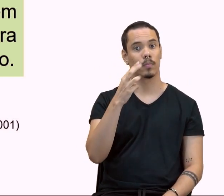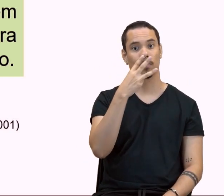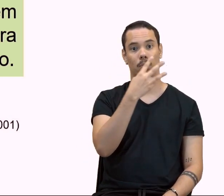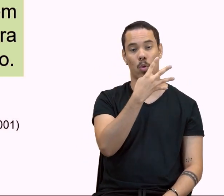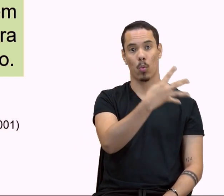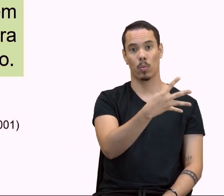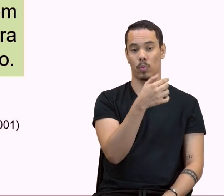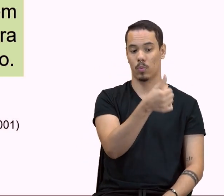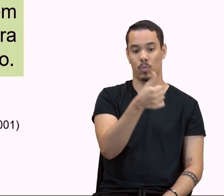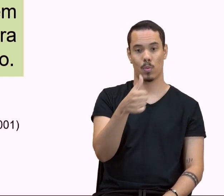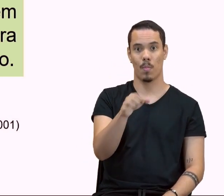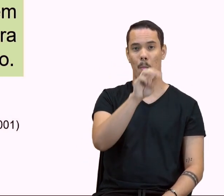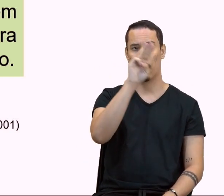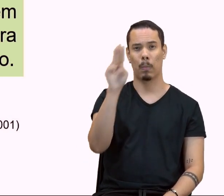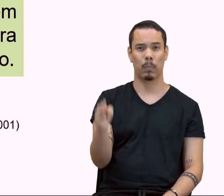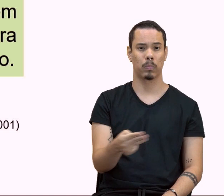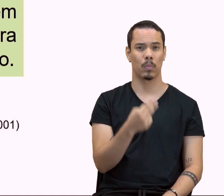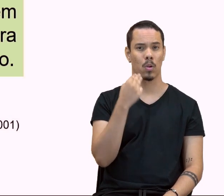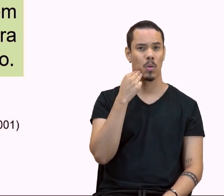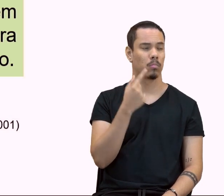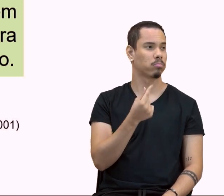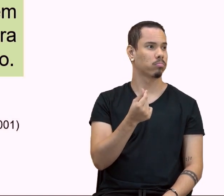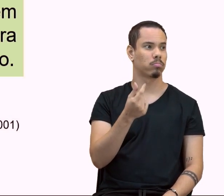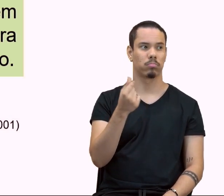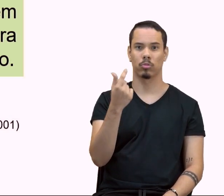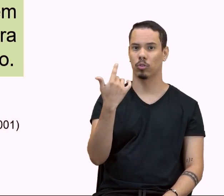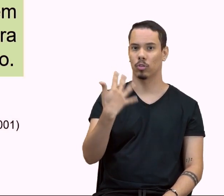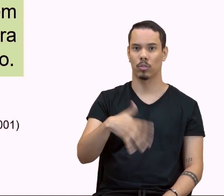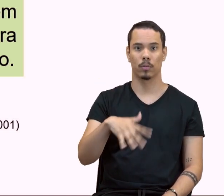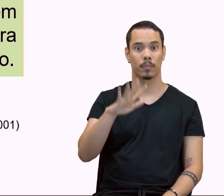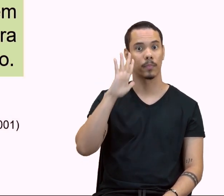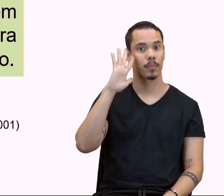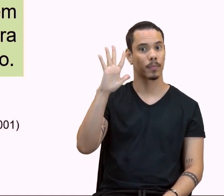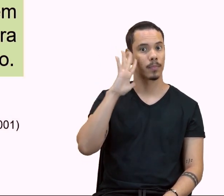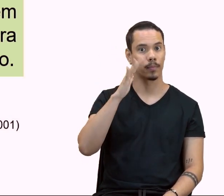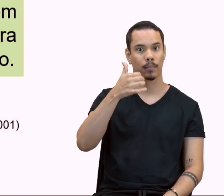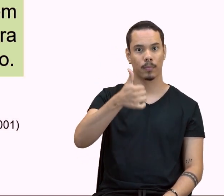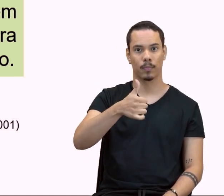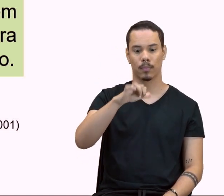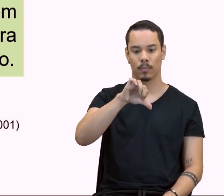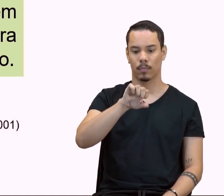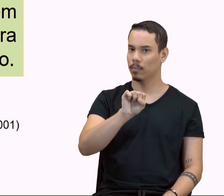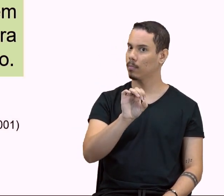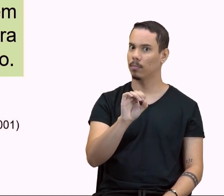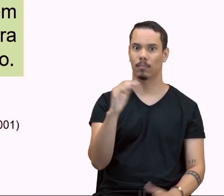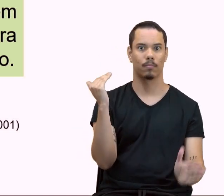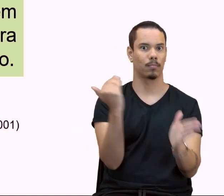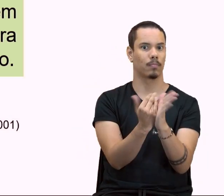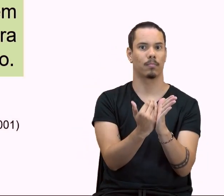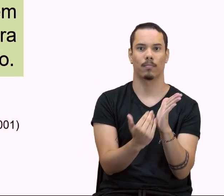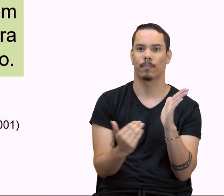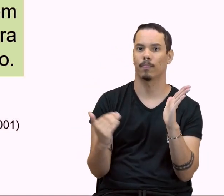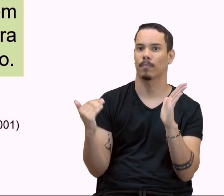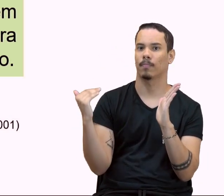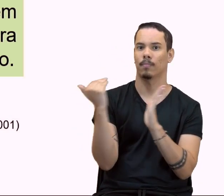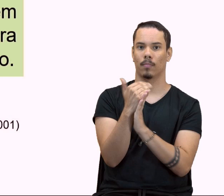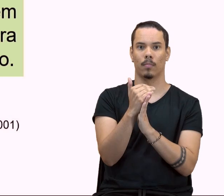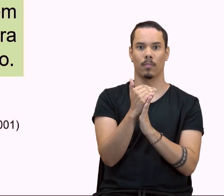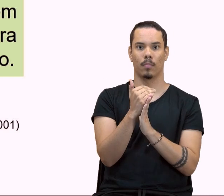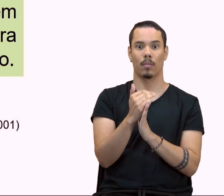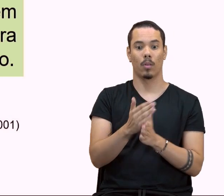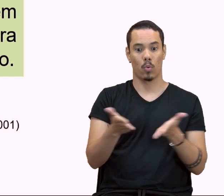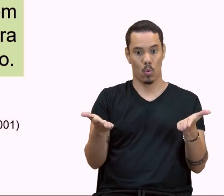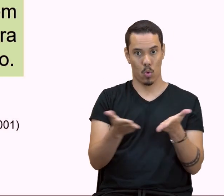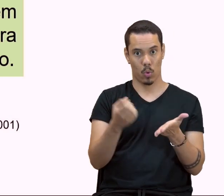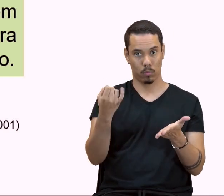muita grana. É muito grana. Imagina em 1980. Com certeza. Era muito mais. Hoje, se fosse reajustar esse